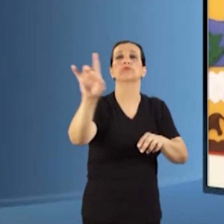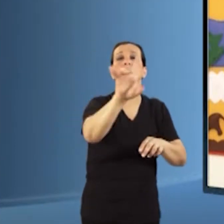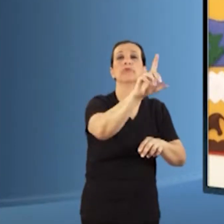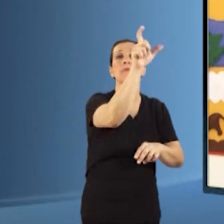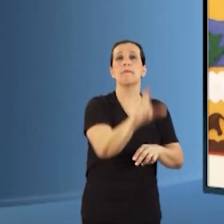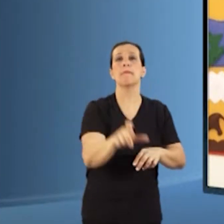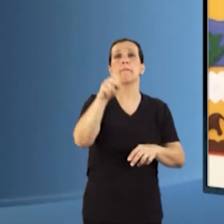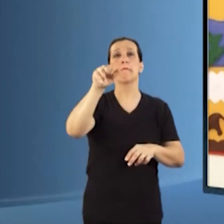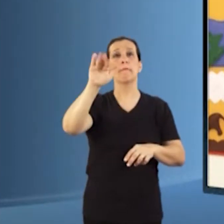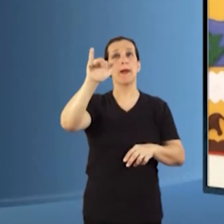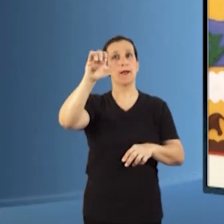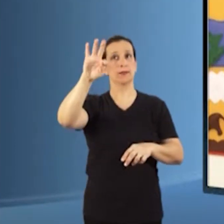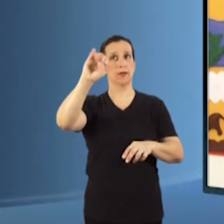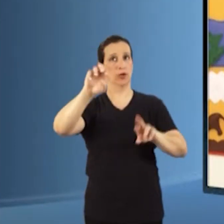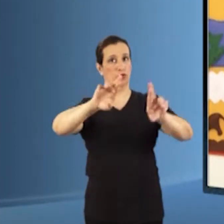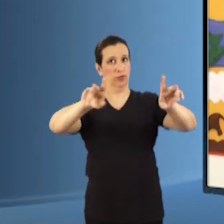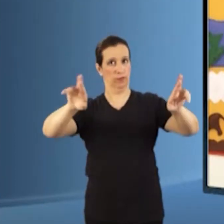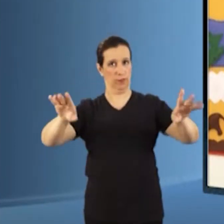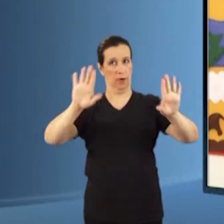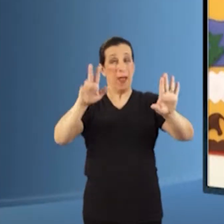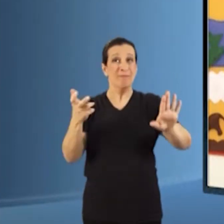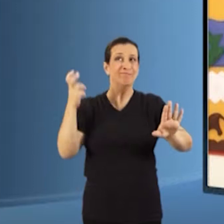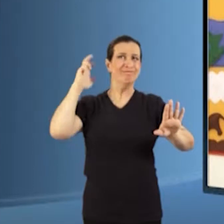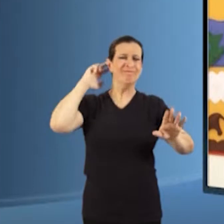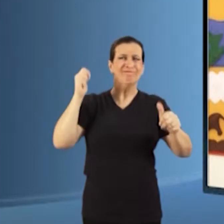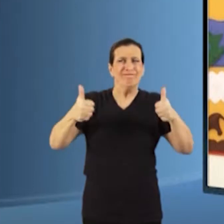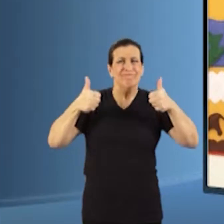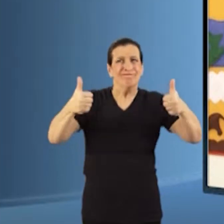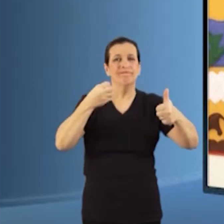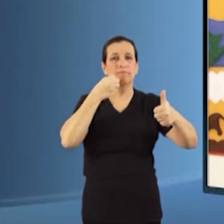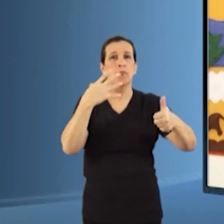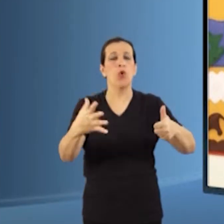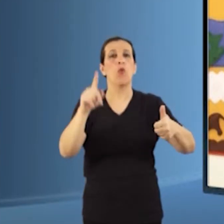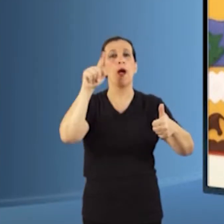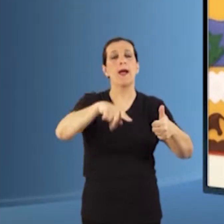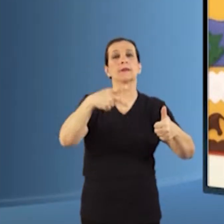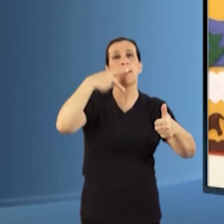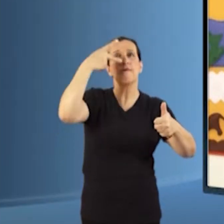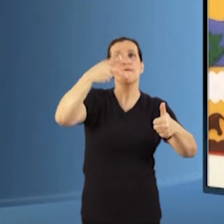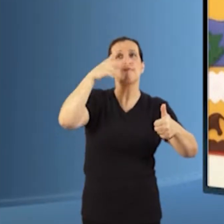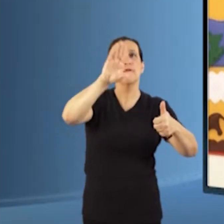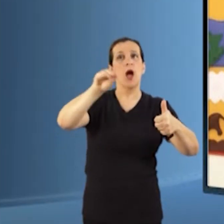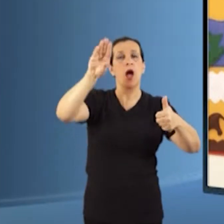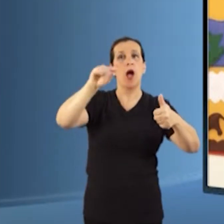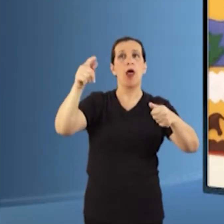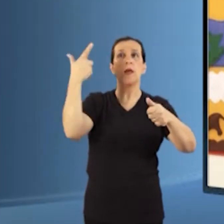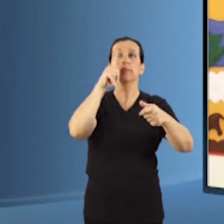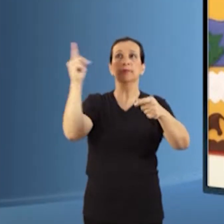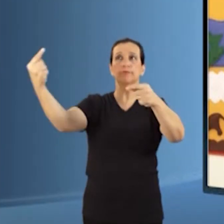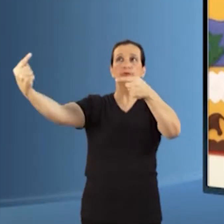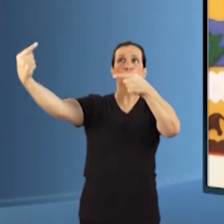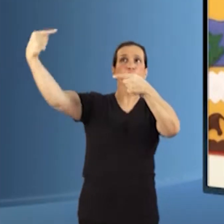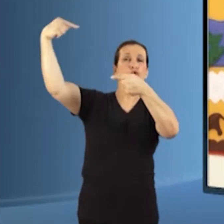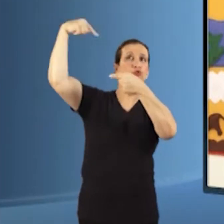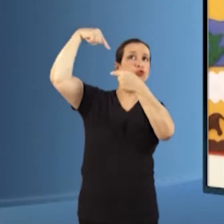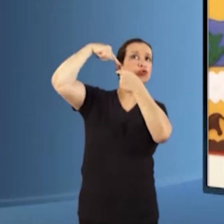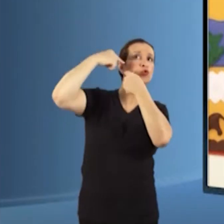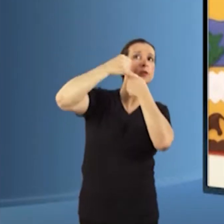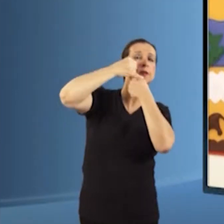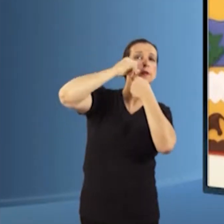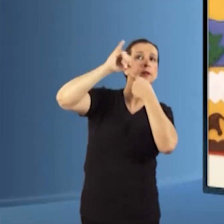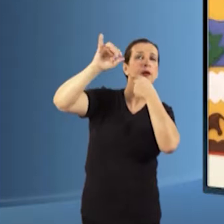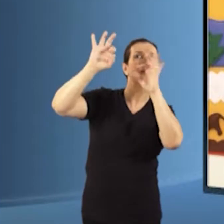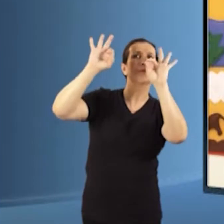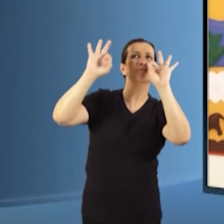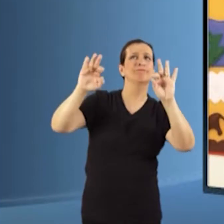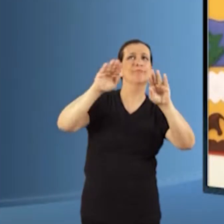necessidades de cada paciente. Para que o implante funcione, essa fala tem que chegar no nervo